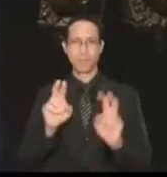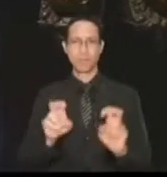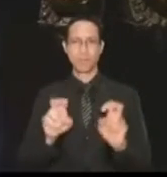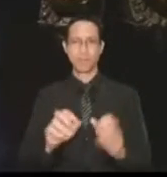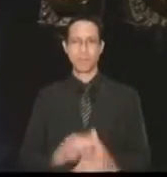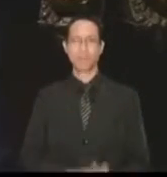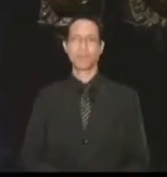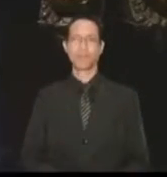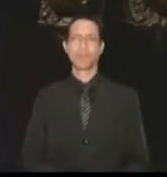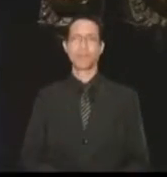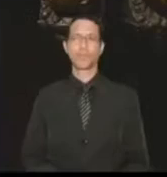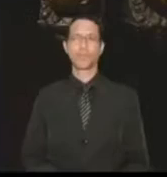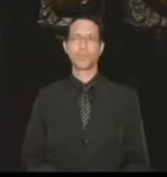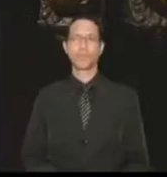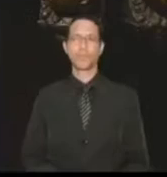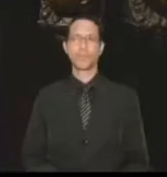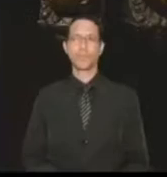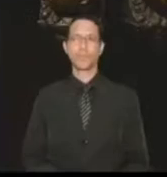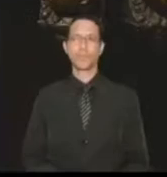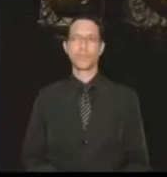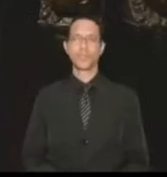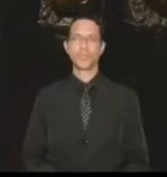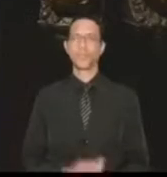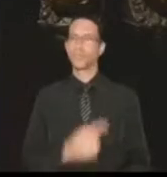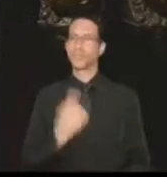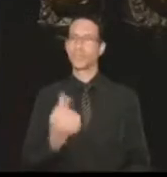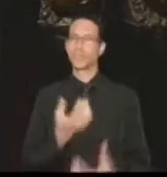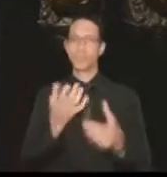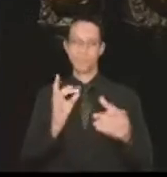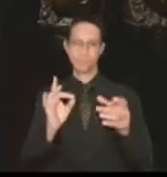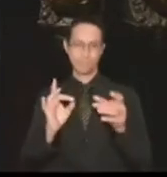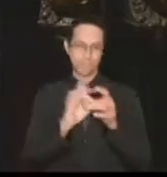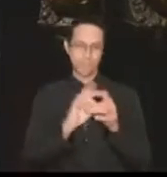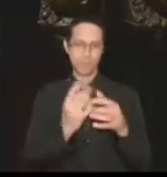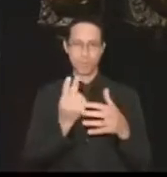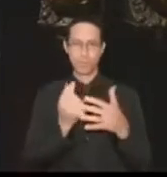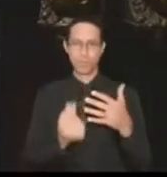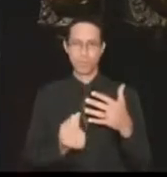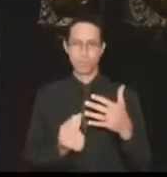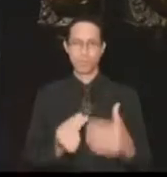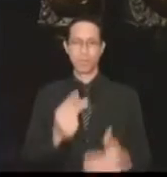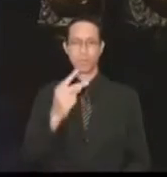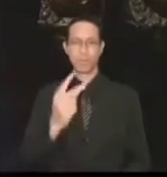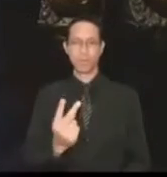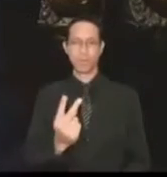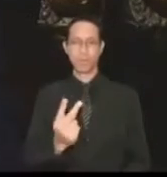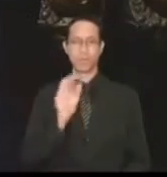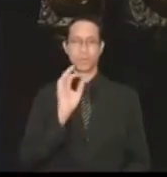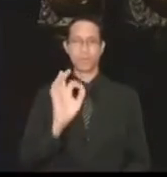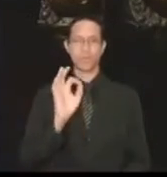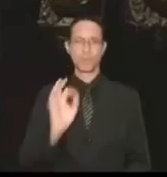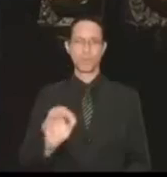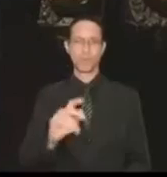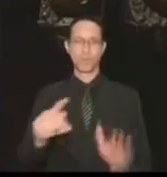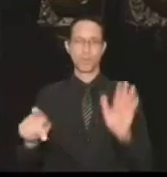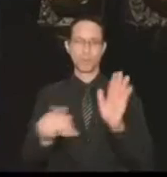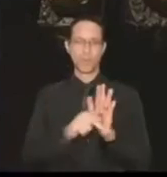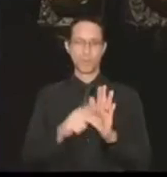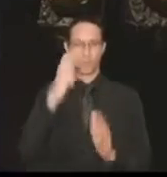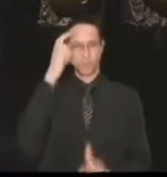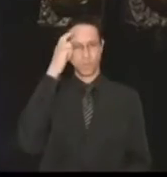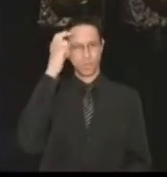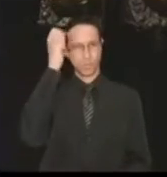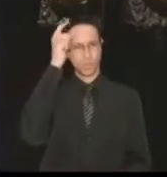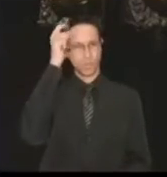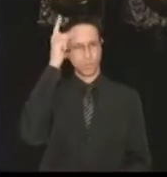Nós queremos vinculação orçamentária, 2% para a cultura carioca, e não abrimos mão